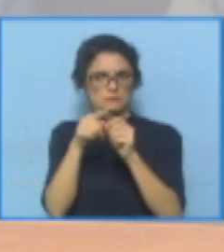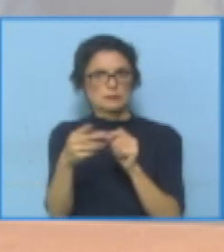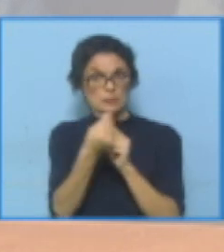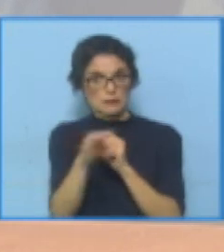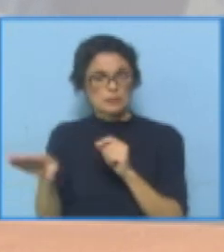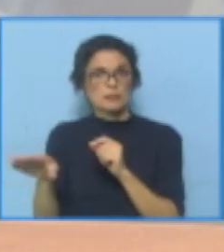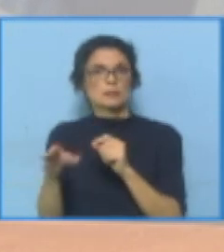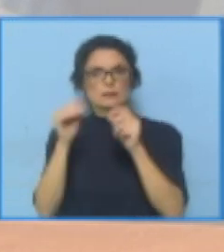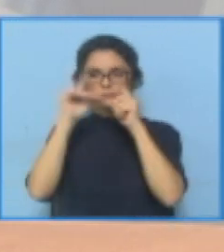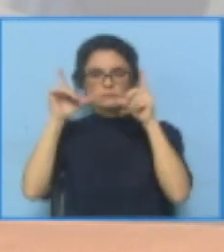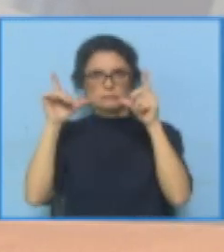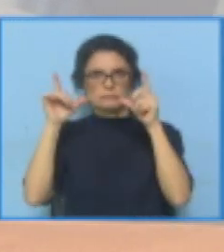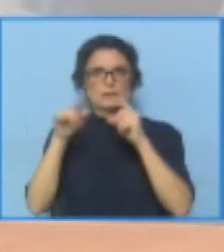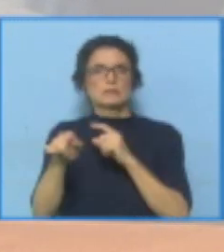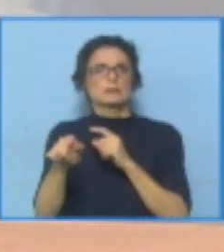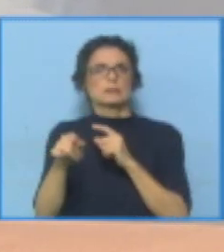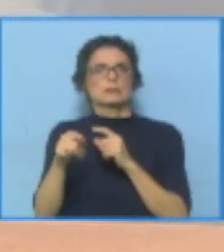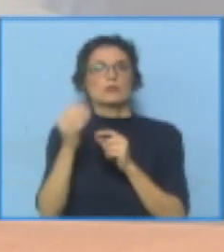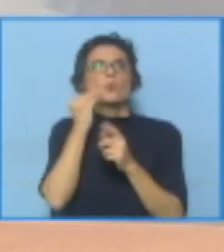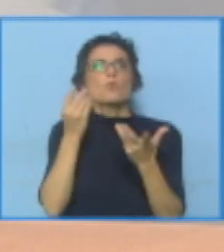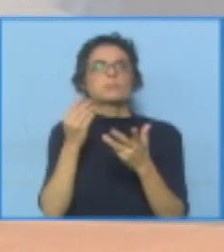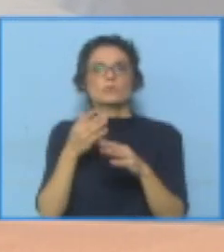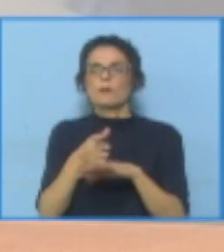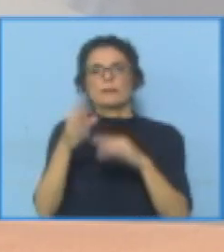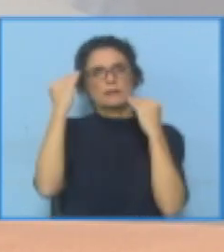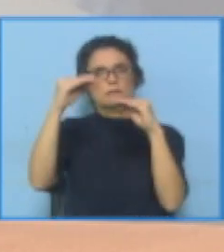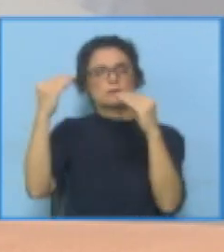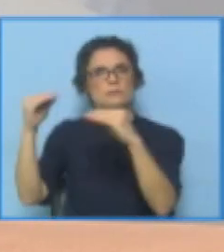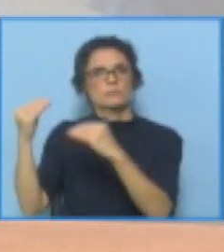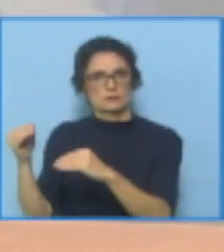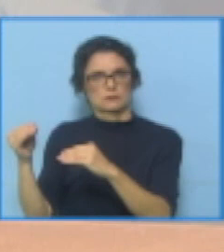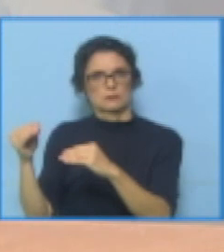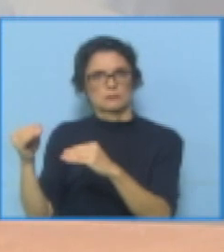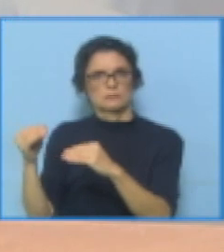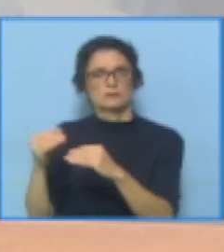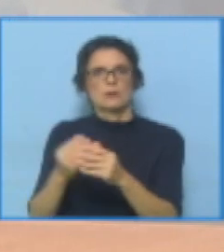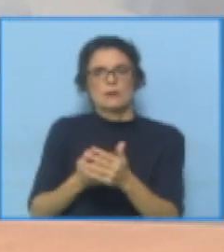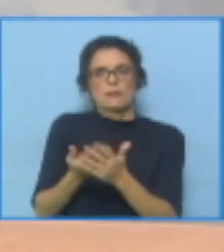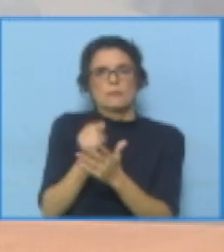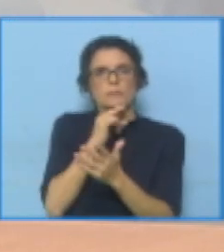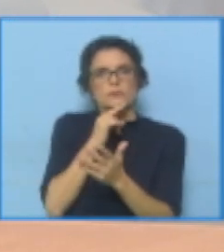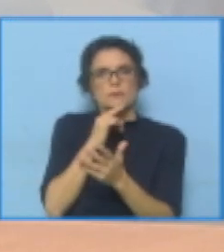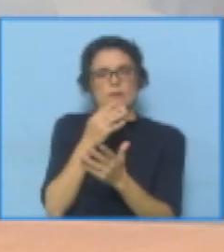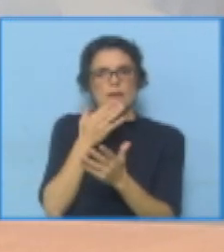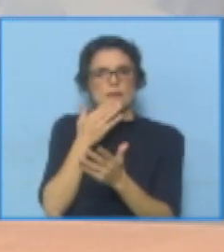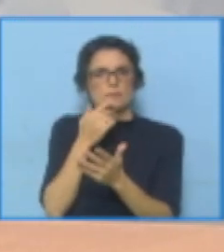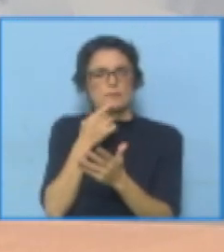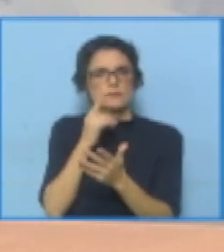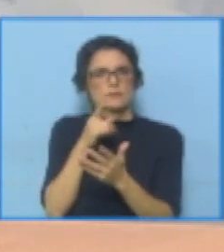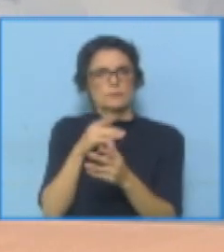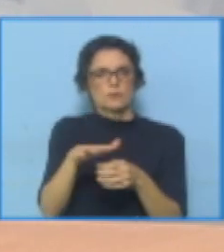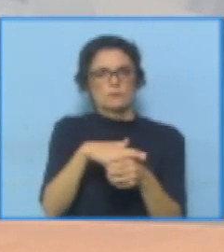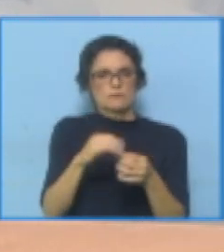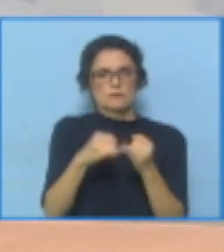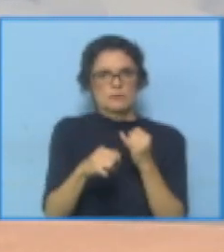ser educadas, têm que ser informadas. E educar sobre o abuso sexual e transmitir-lhe competências para saber distinguir o que é uma